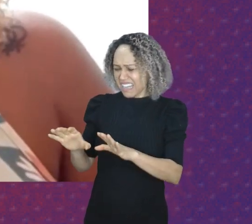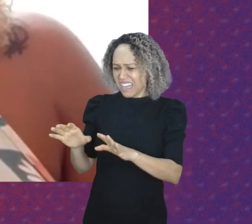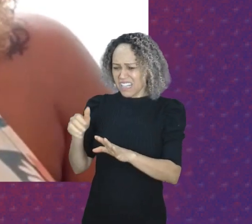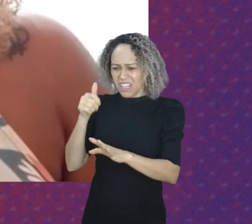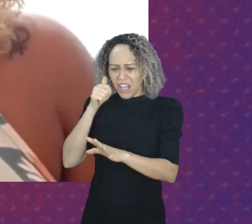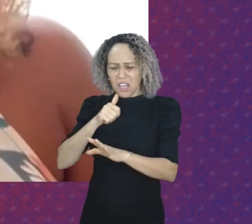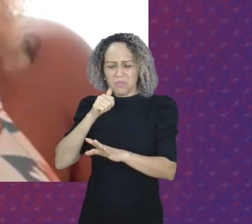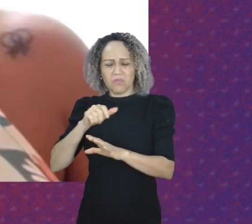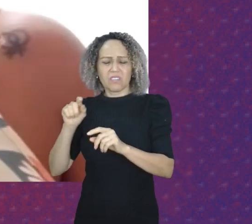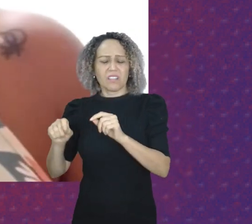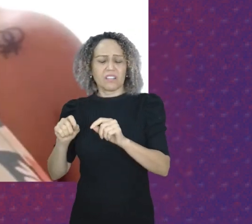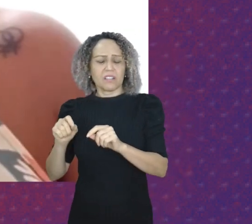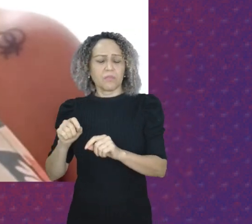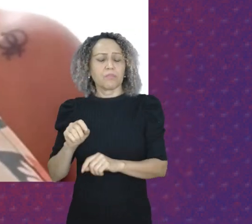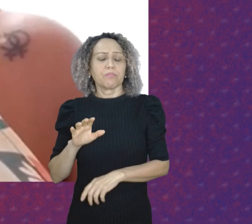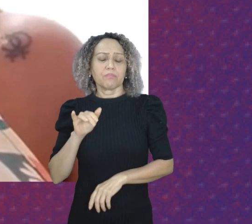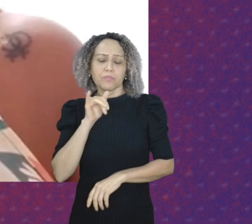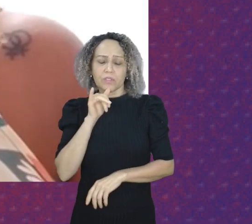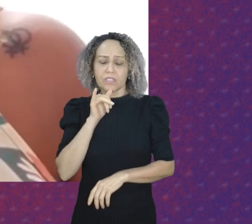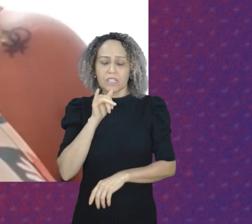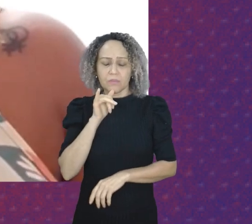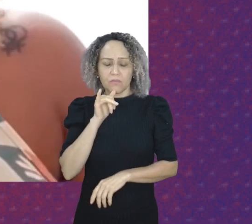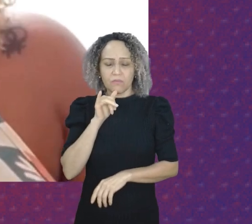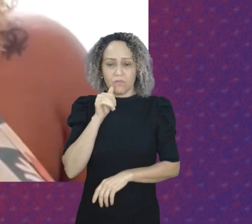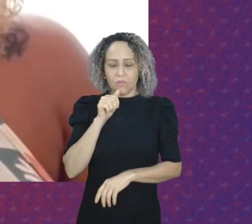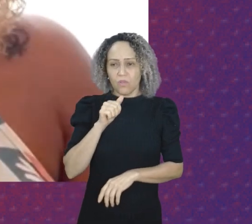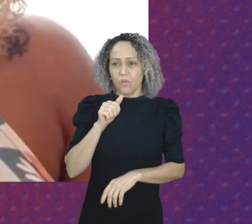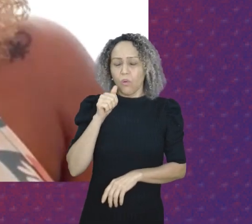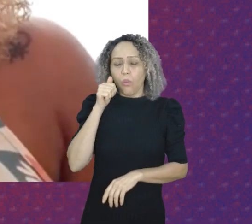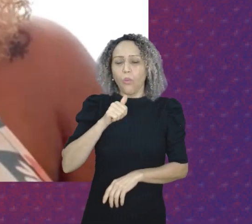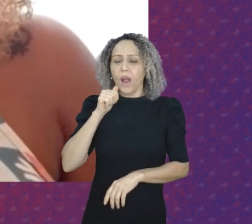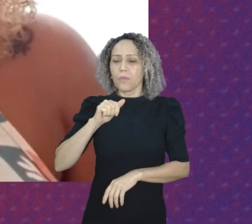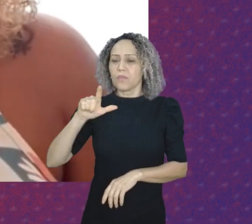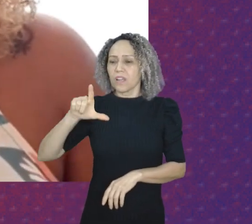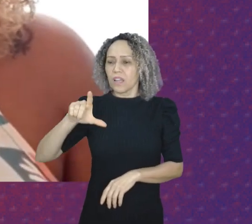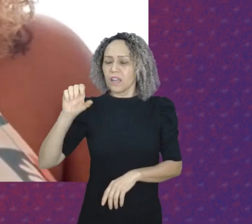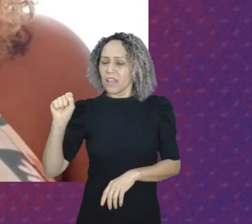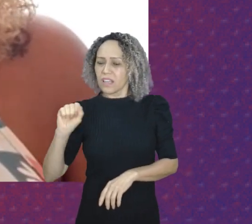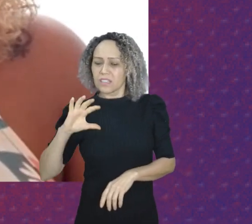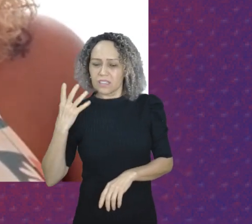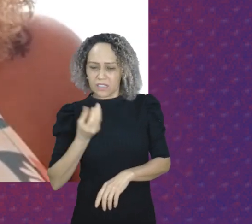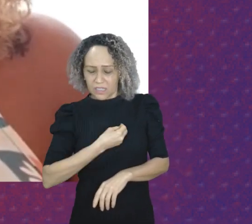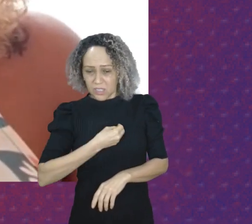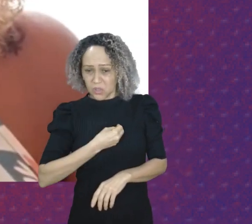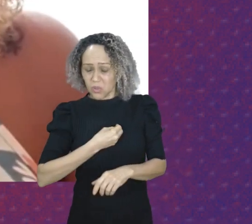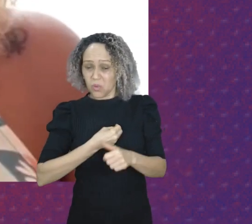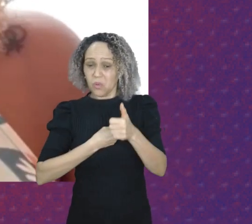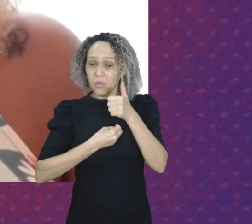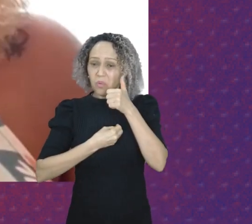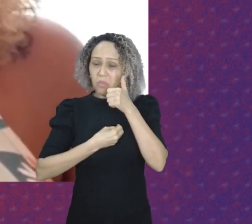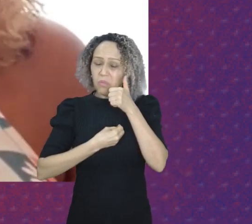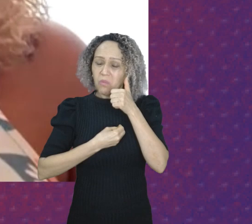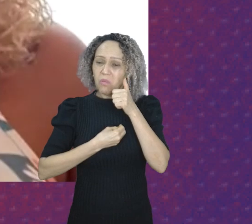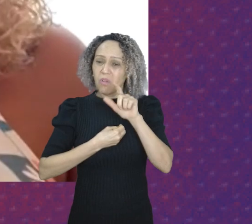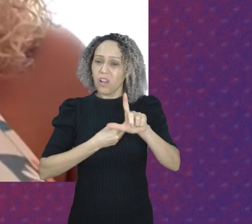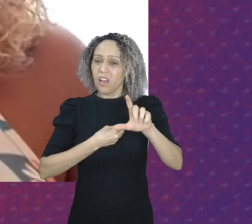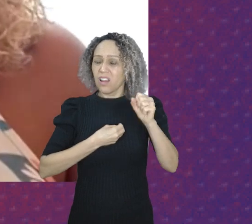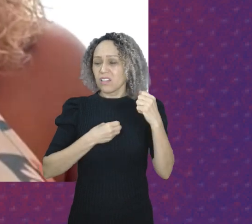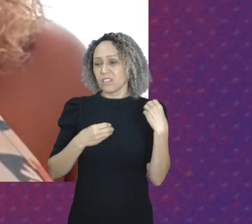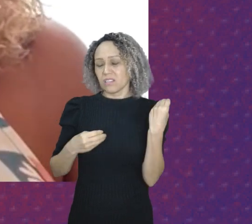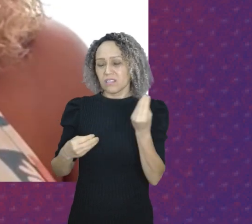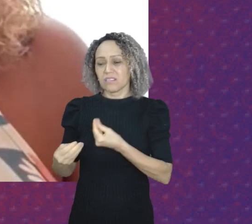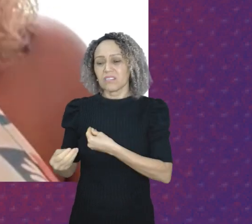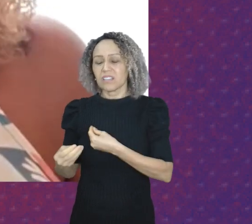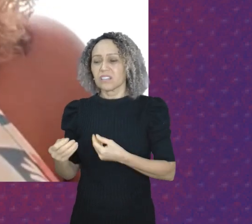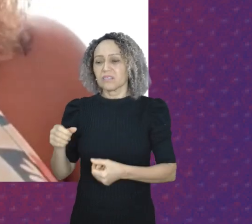trans lésbica ou trans, como vocês queiram. Então, a sociedade ela foi pensada no modelo